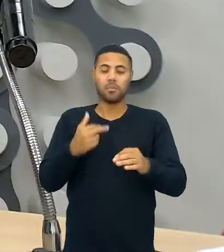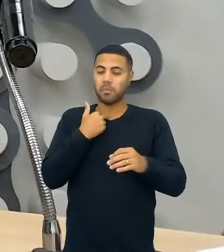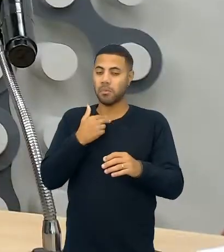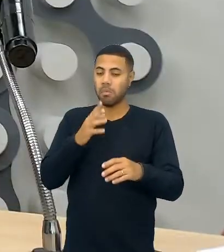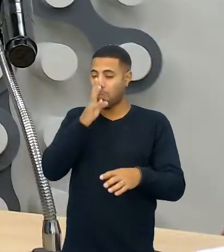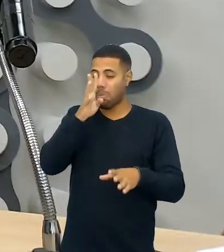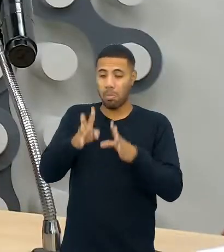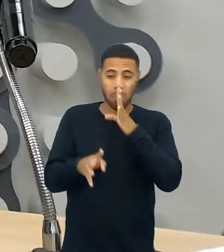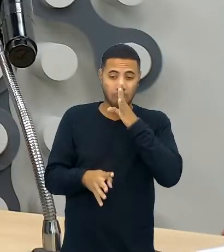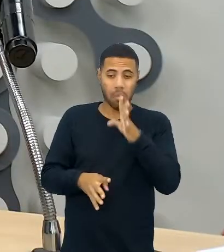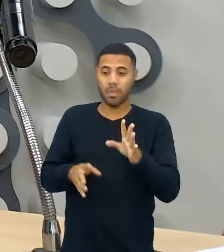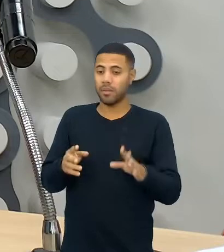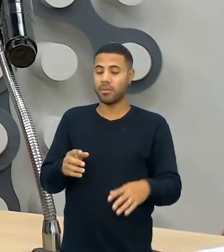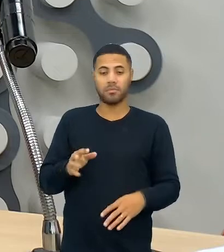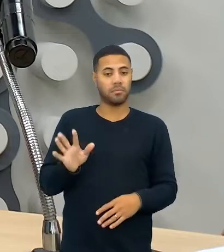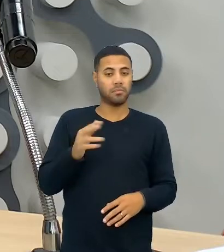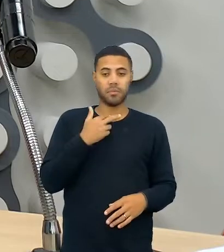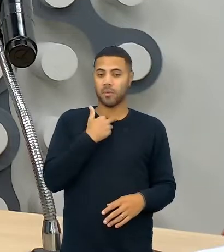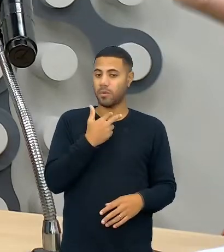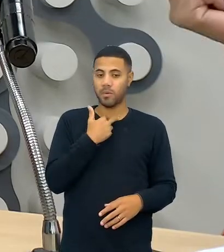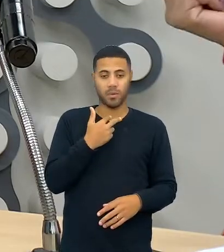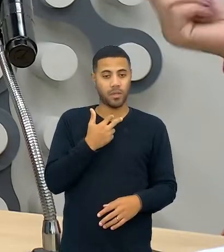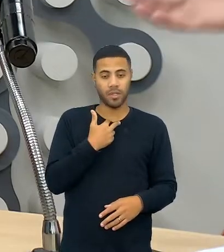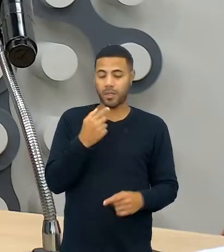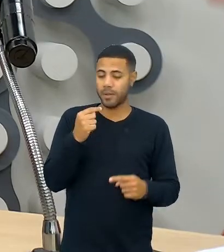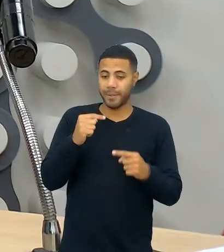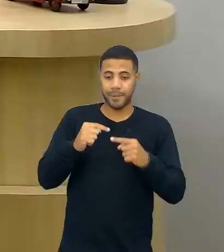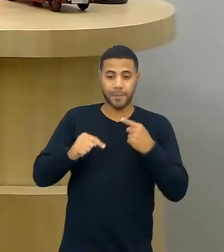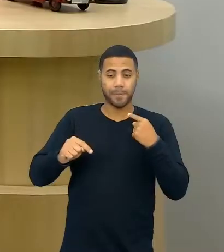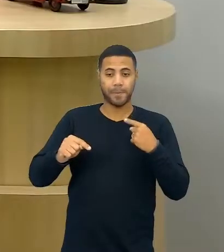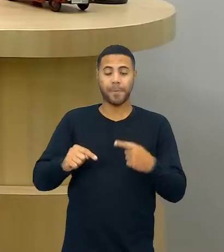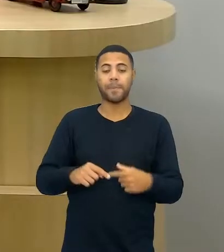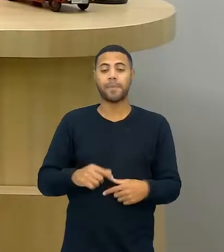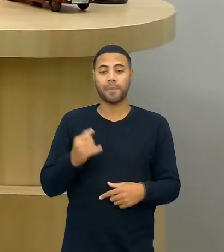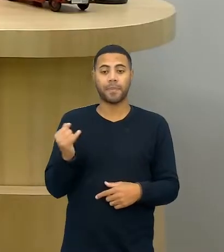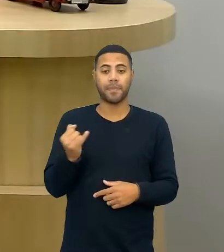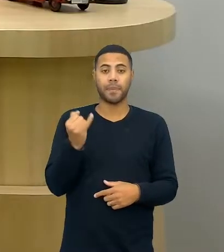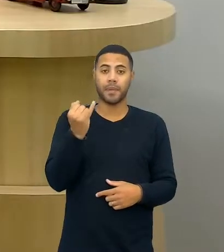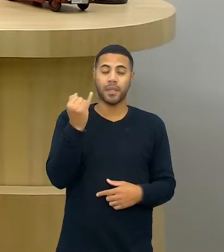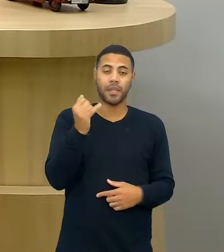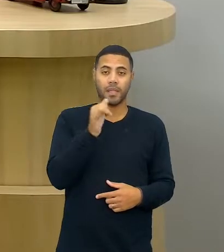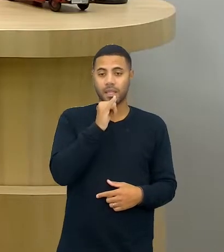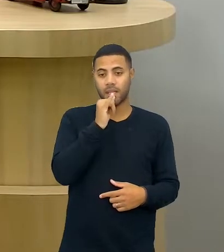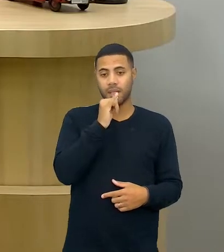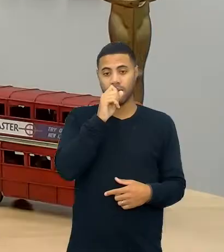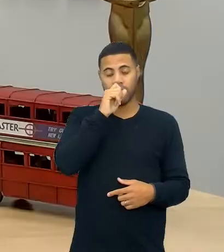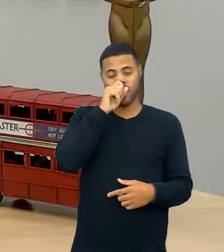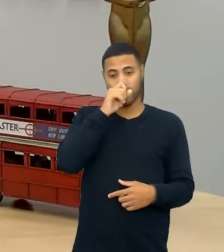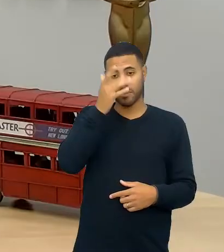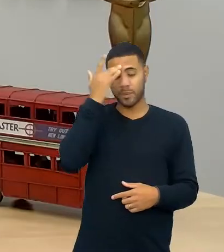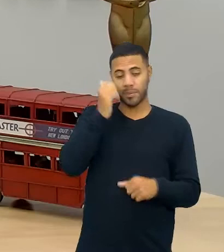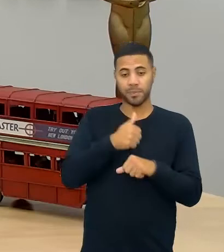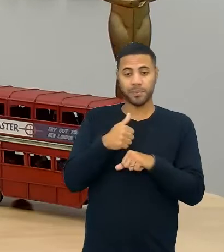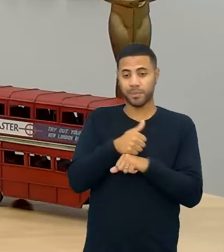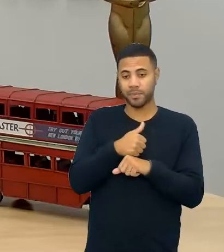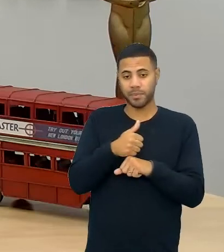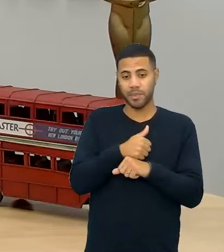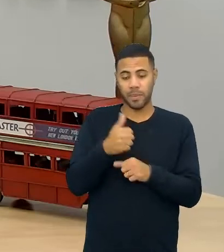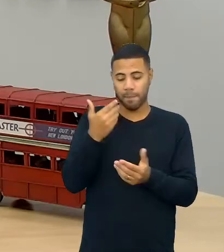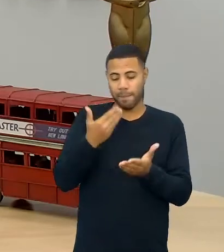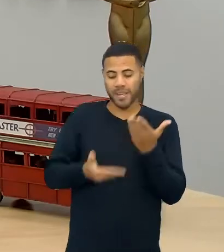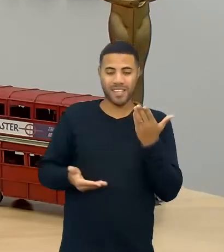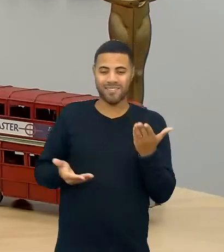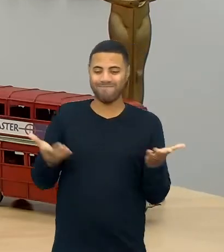pode ser invasivo, né? Invadir. E aí o que você falou é muito importante, né? De repente o atleta tá ali, né? O time dele perdeu.